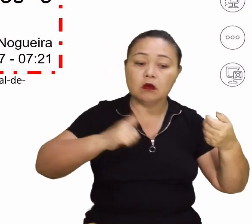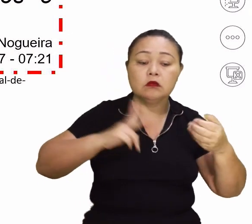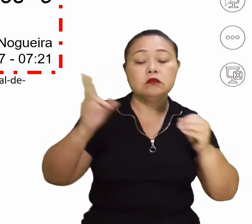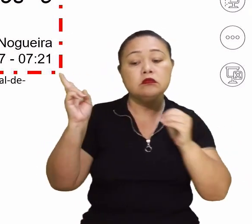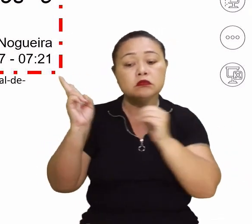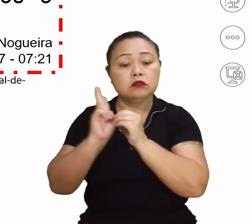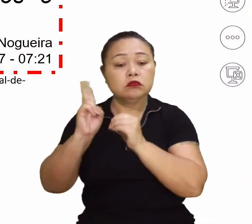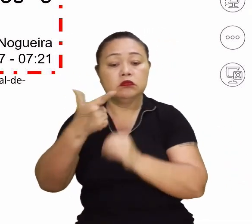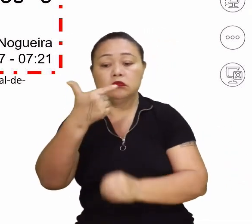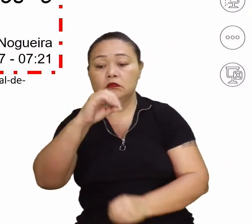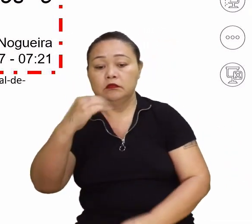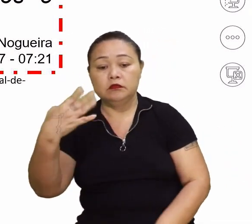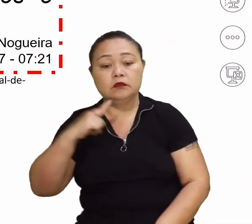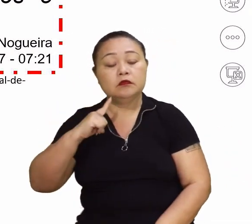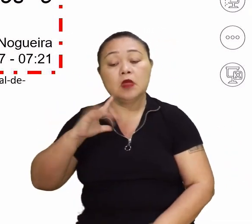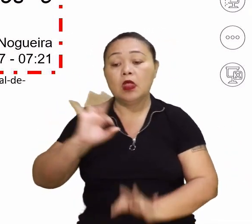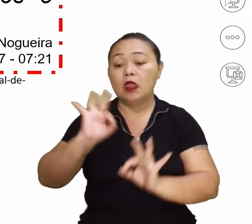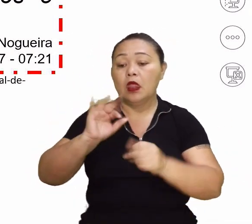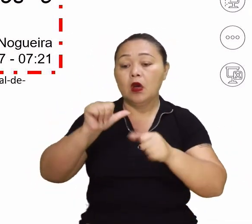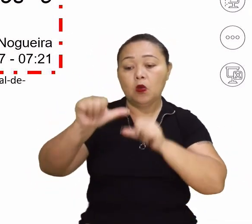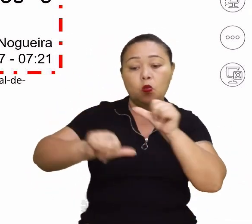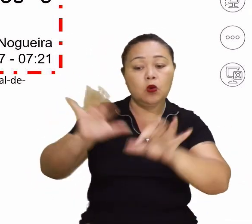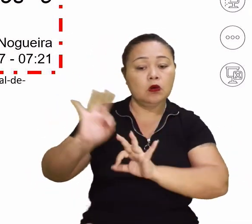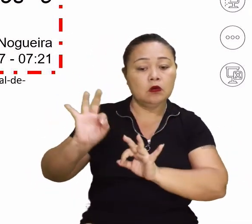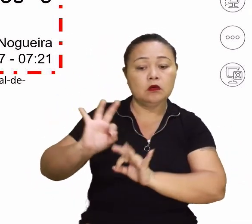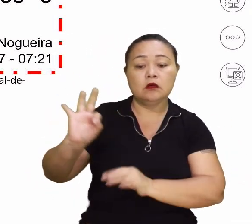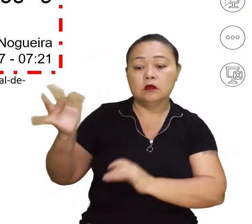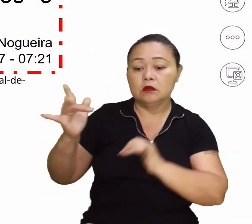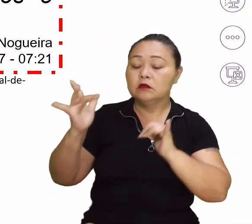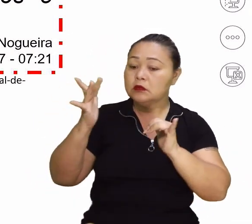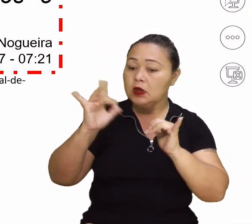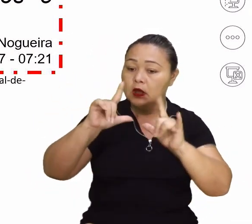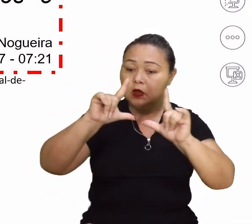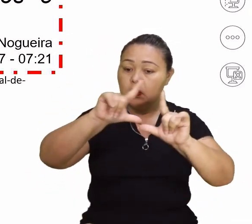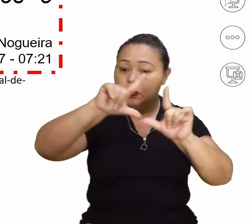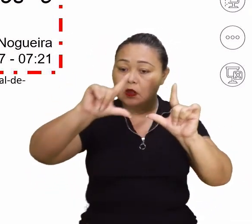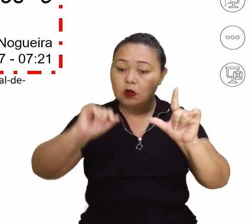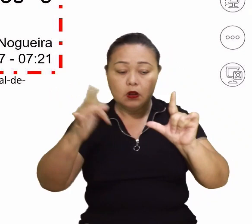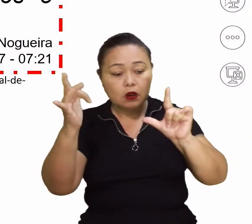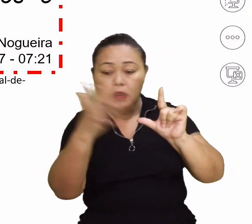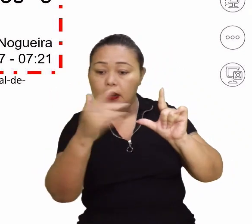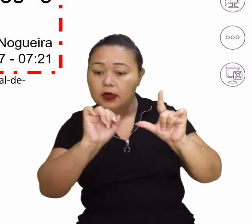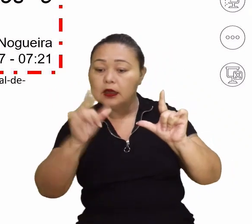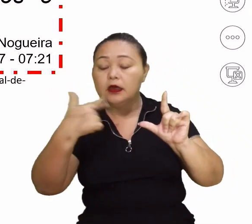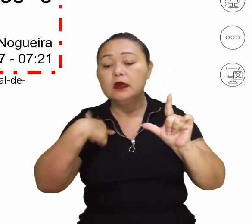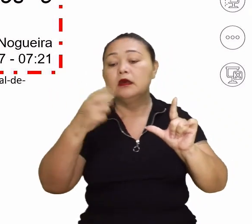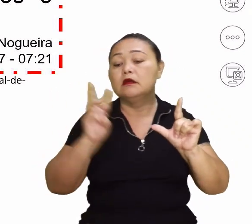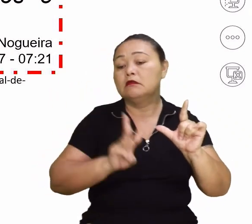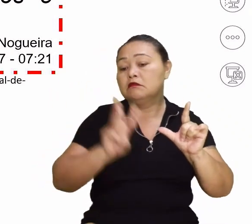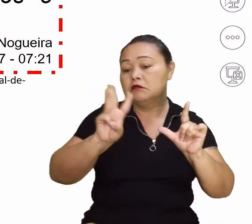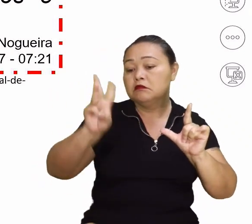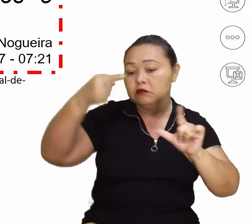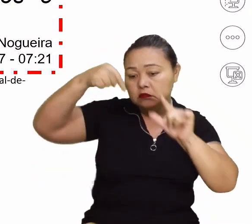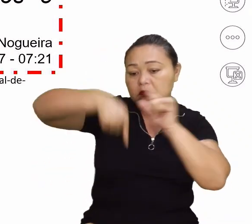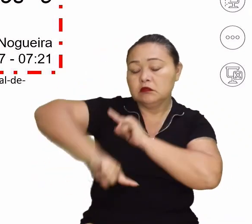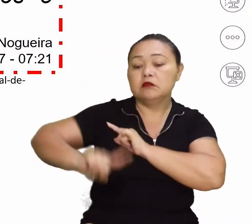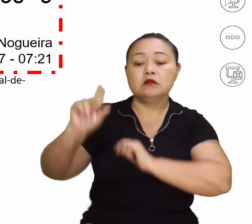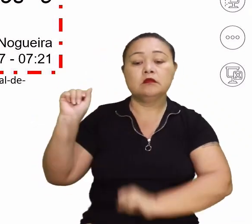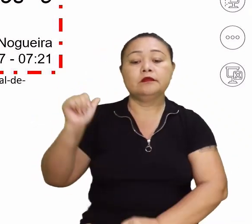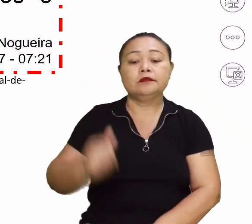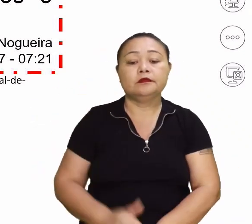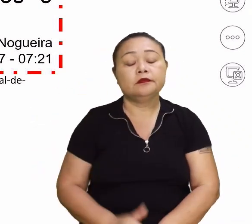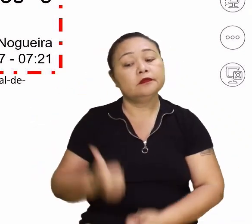mudou. Então tá aí, ó, disponível, tem o link do site, ok? Deem uma olhada aí, vai ser legal vocês aprofundarem nesse